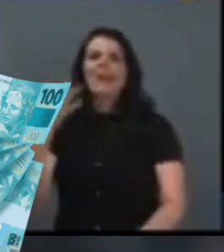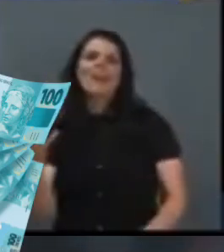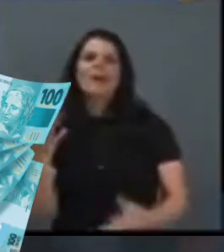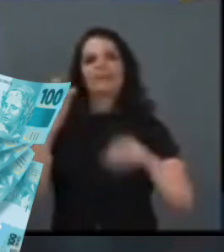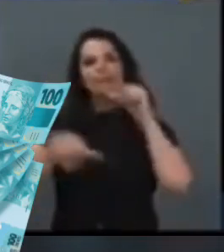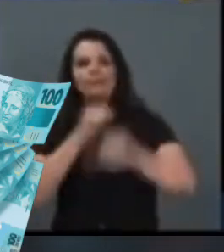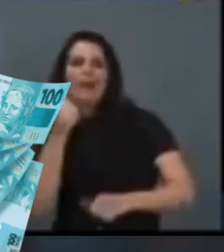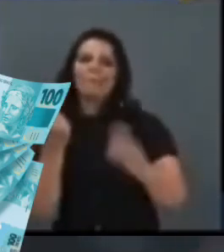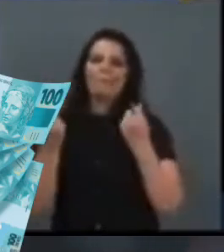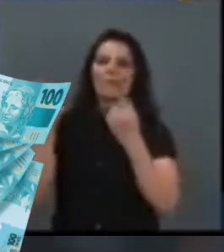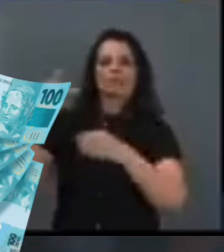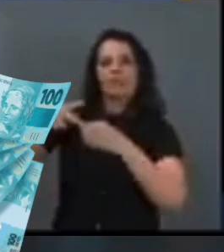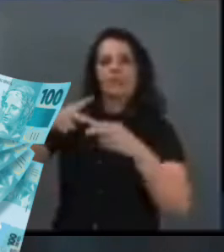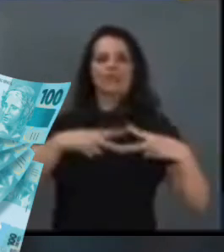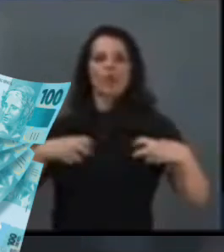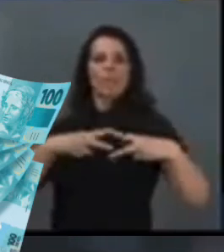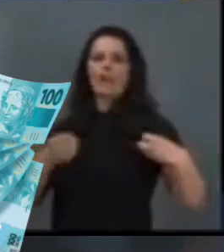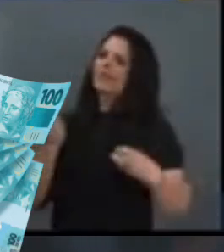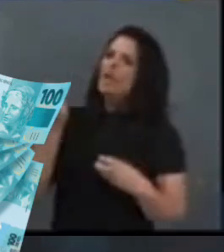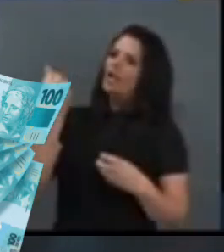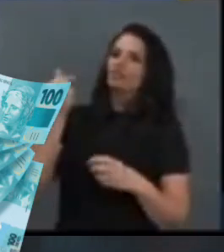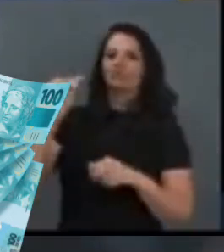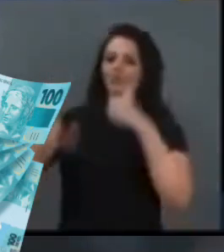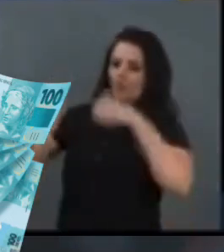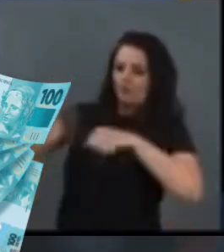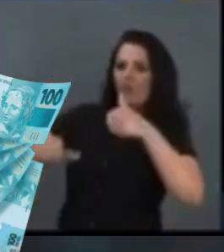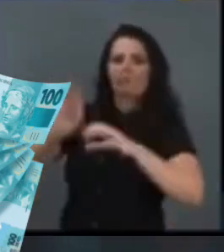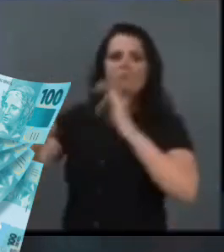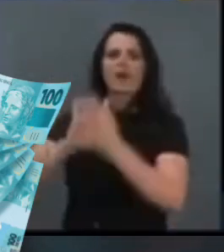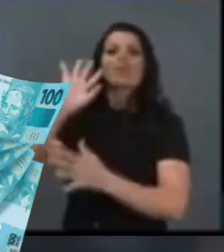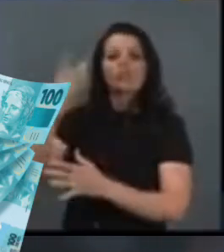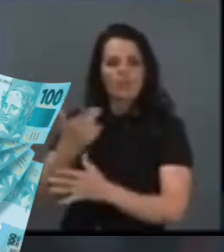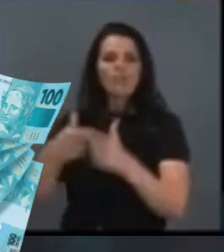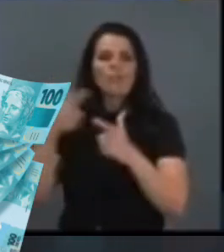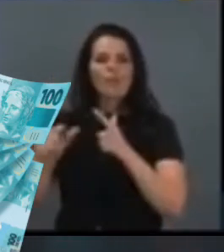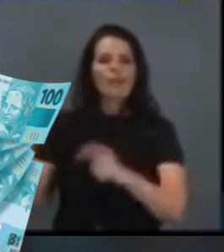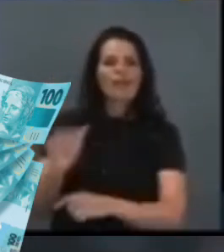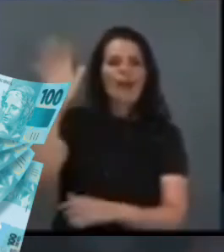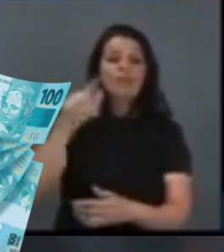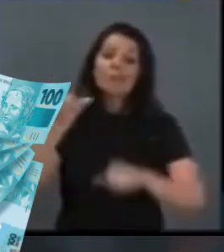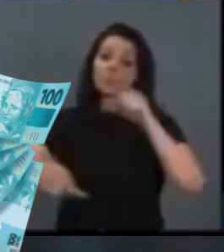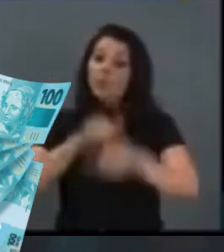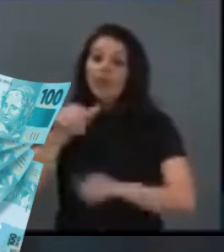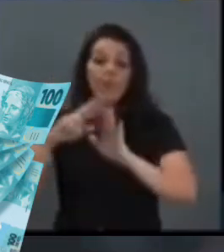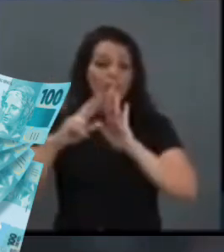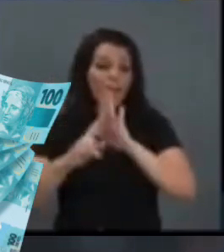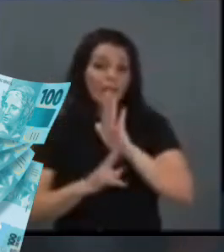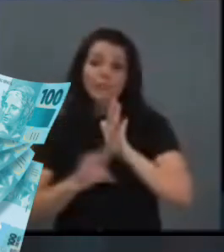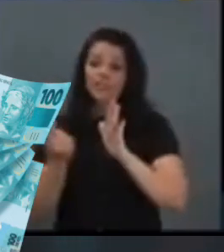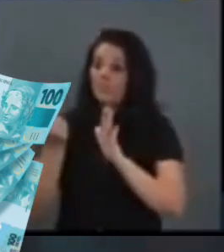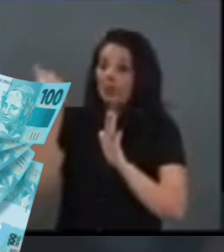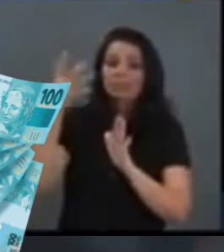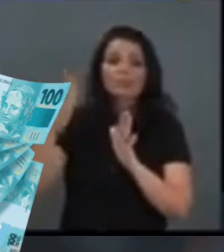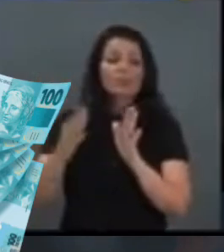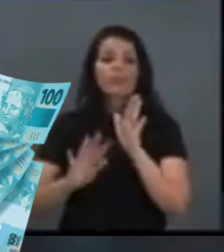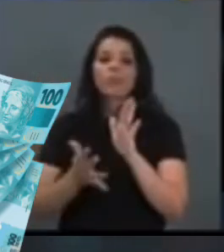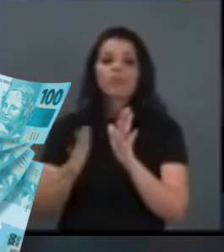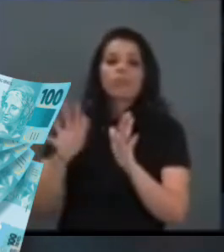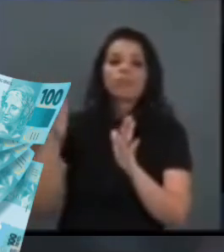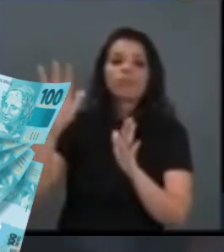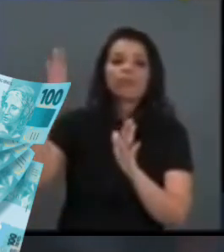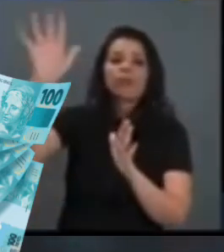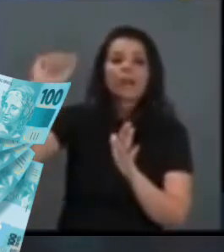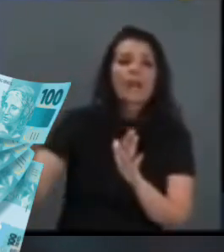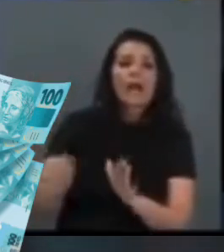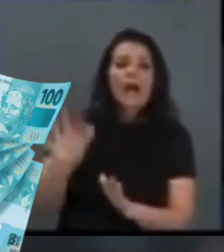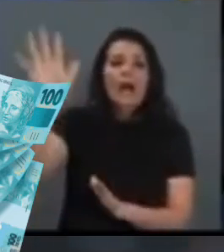mudar a política de preço da Petrobras. Se mudar a política de preço da Petrobras, a gente consegue resolver isso. Mudou a política de preço da Petrobras e continuou aumentando a gasolina. E continua